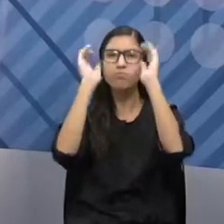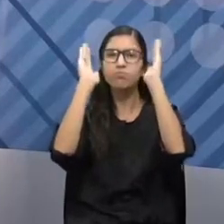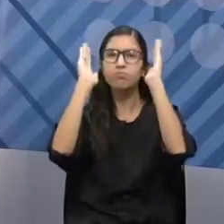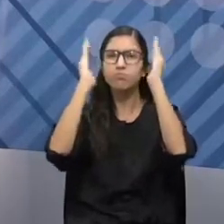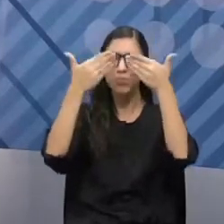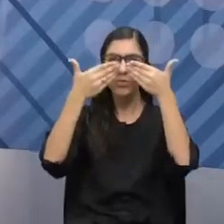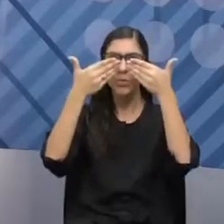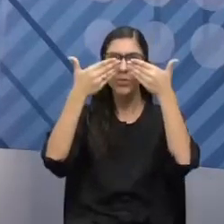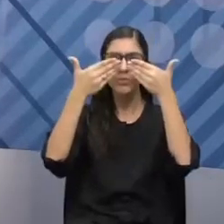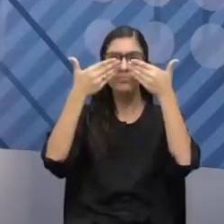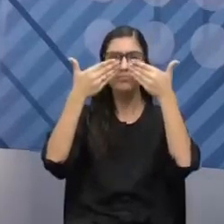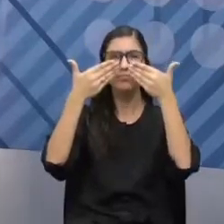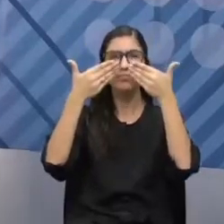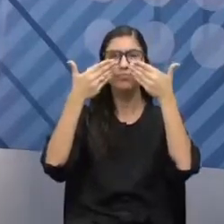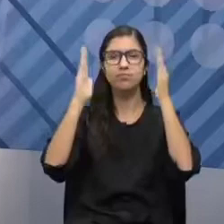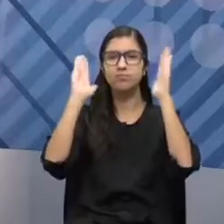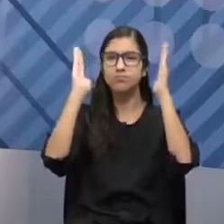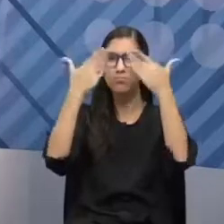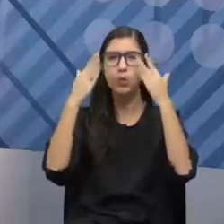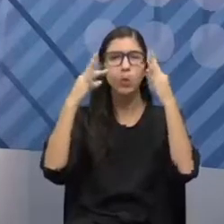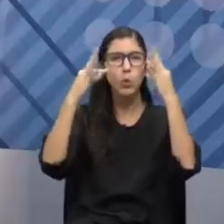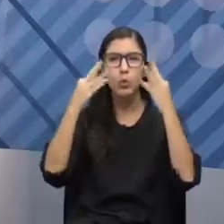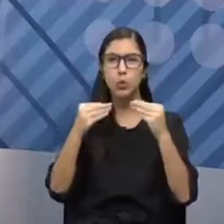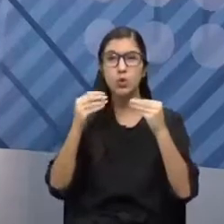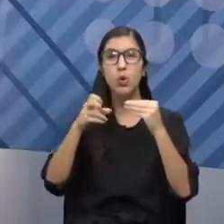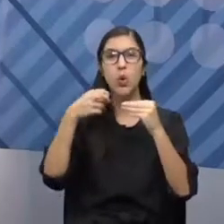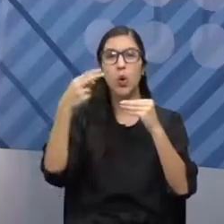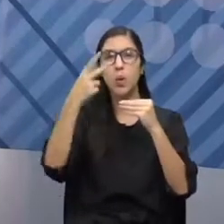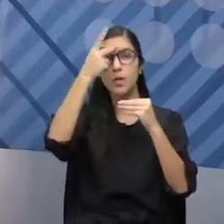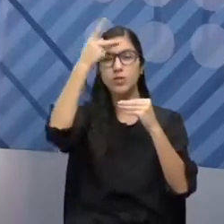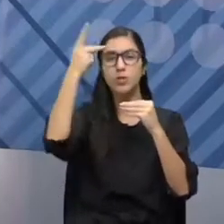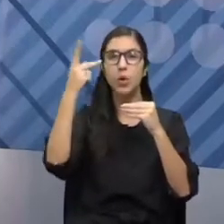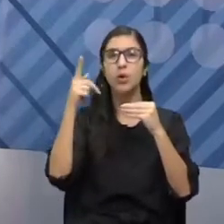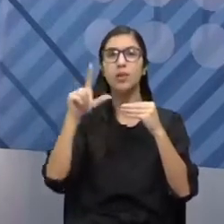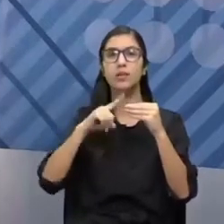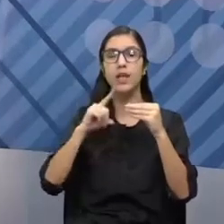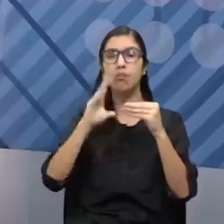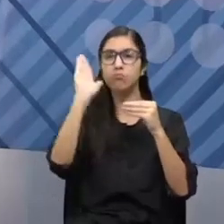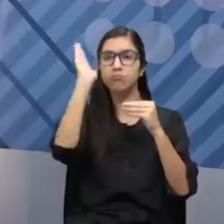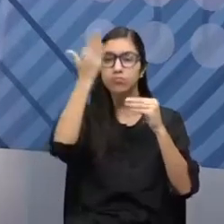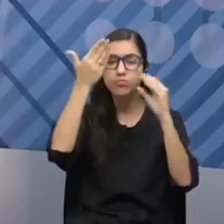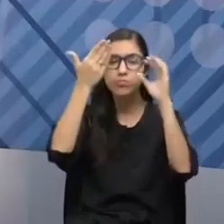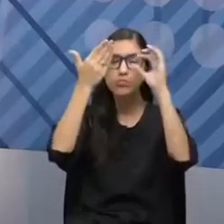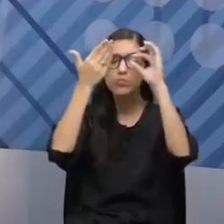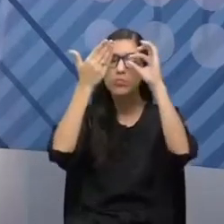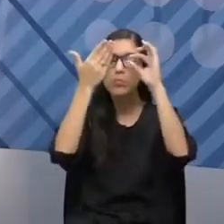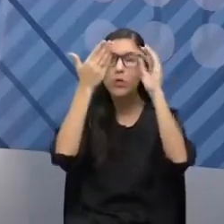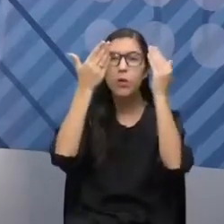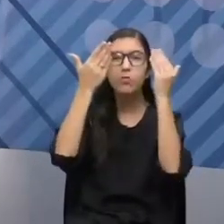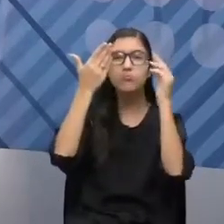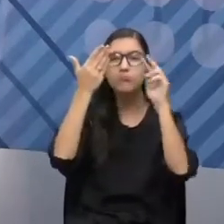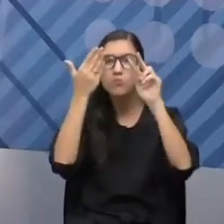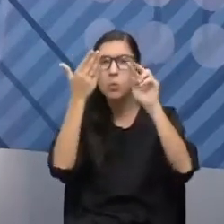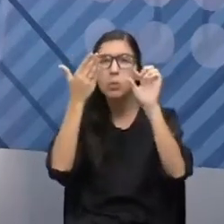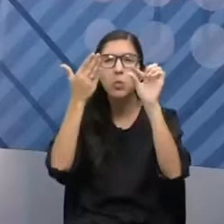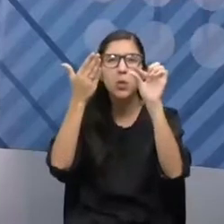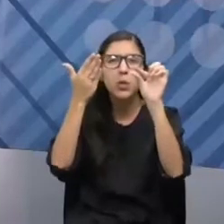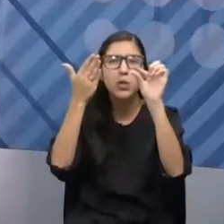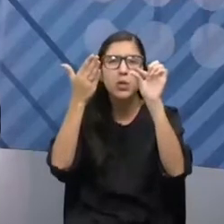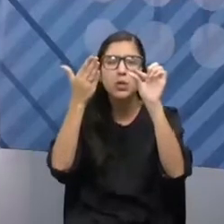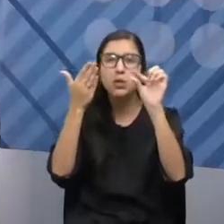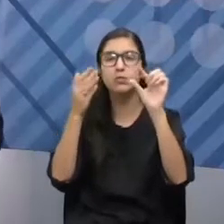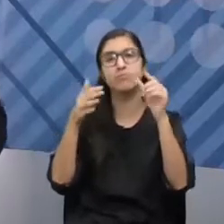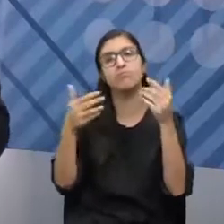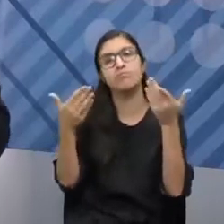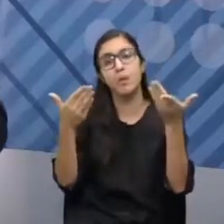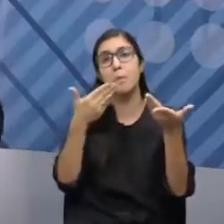ela cobrir totalmente, ou um sujeito às vezes ficar com um pequeno resíduo, certo? Fininho. Por